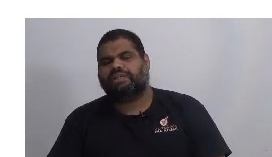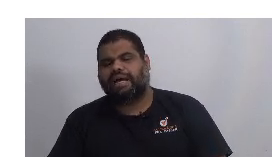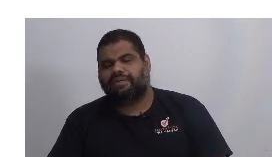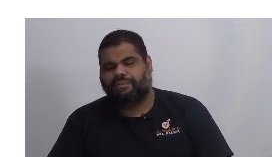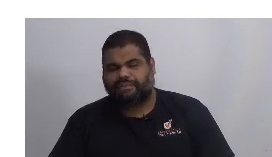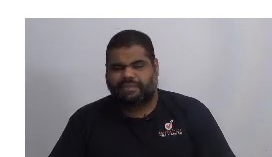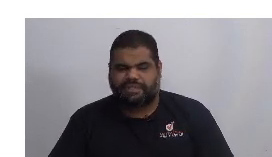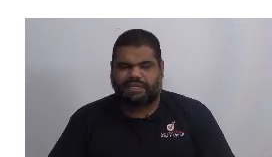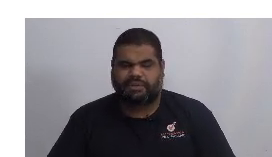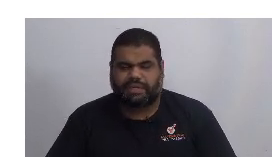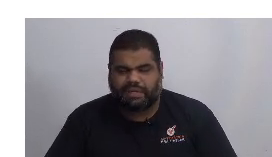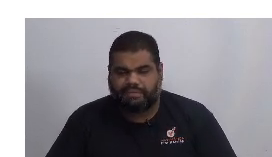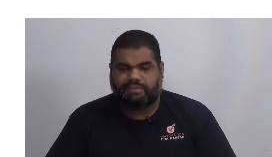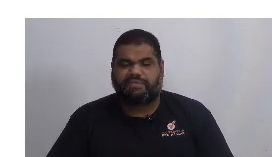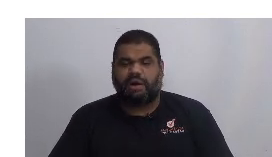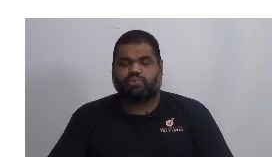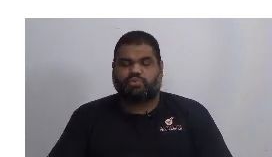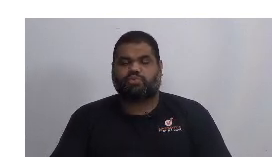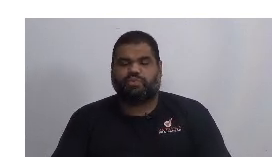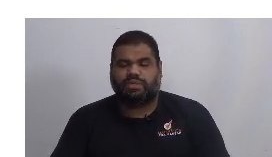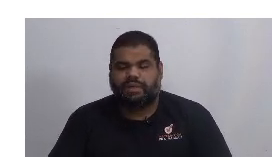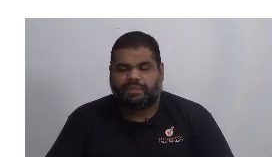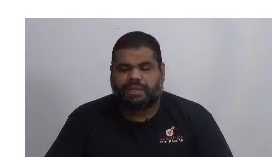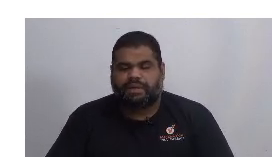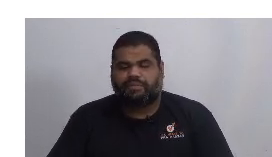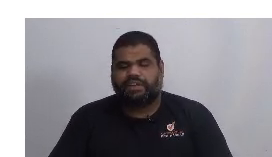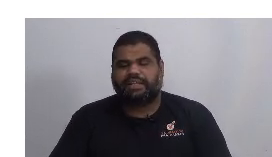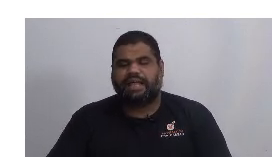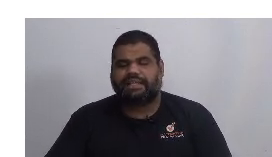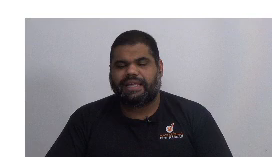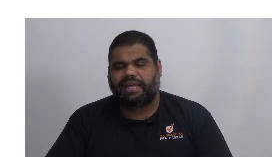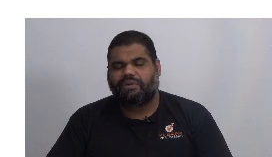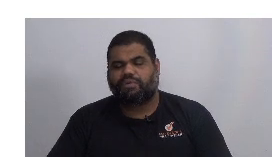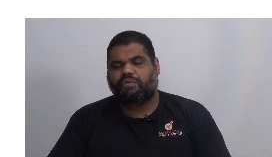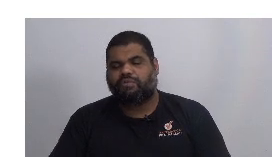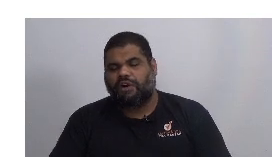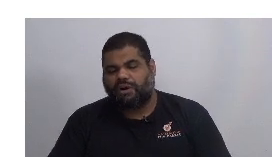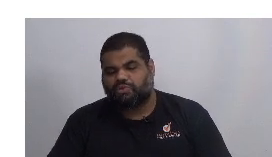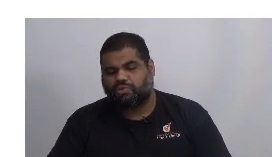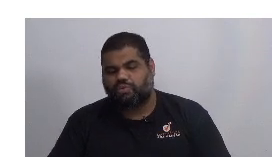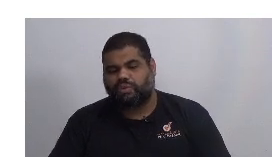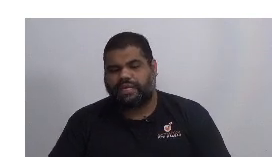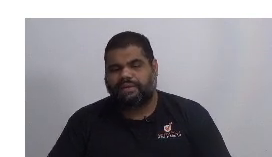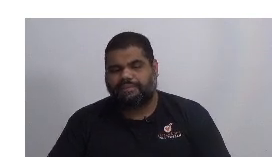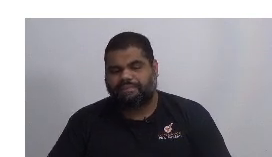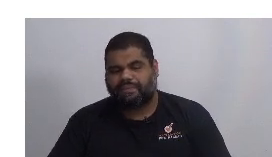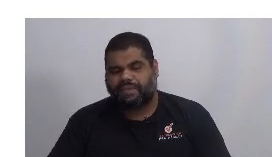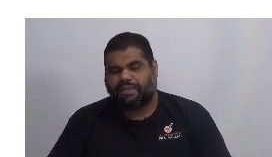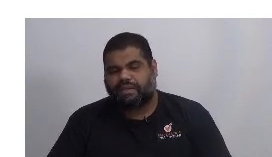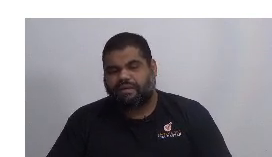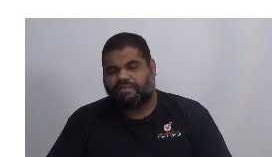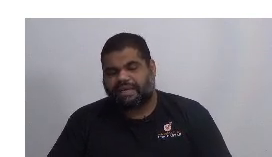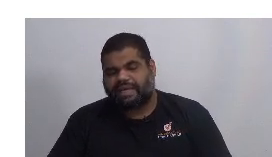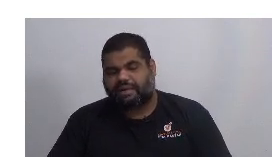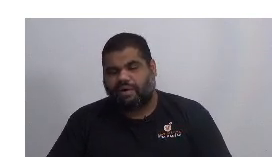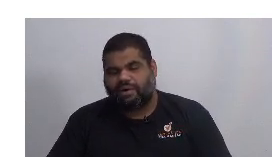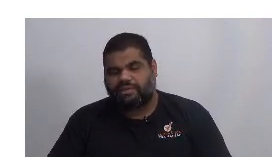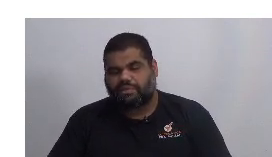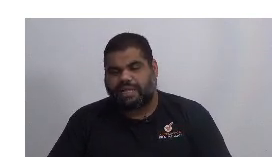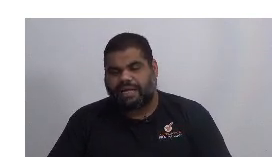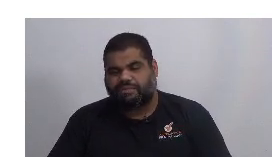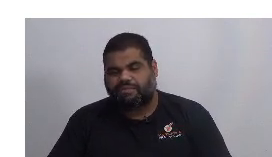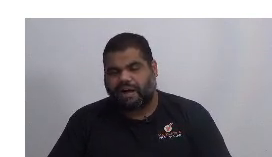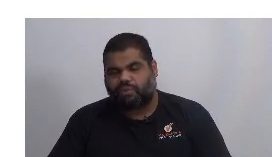ser o contrário, que seria o quê? Falso. Verdadeiro com falso no E vai dar